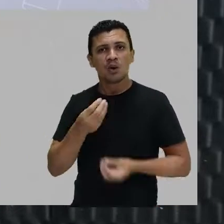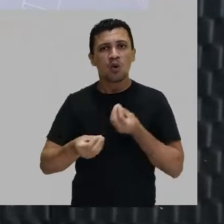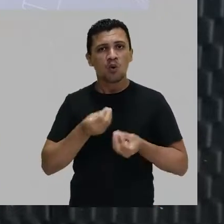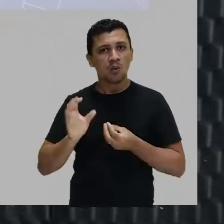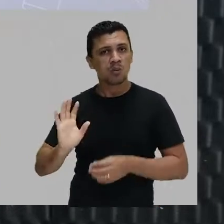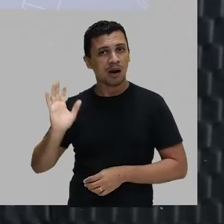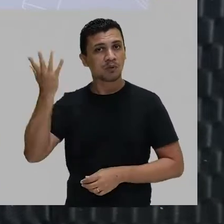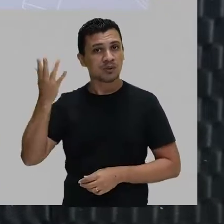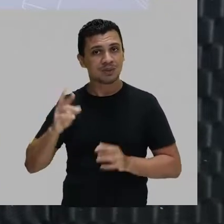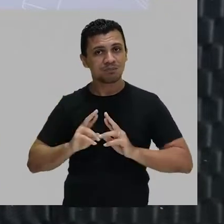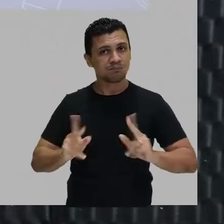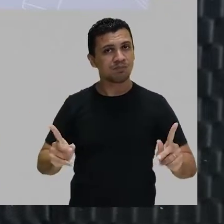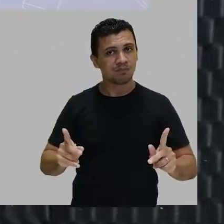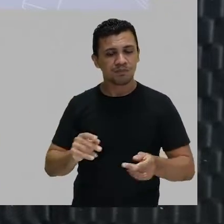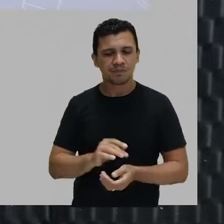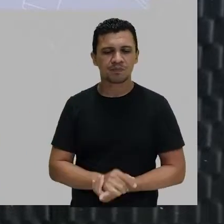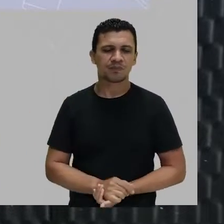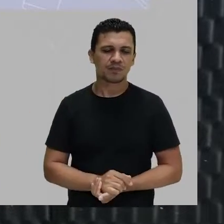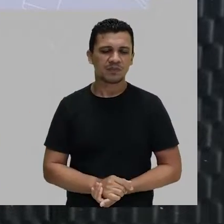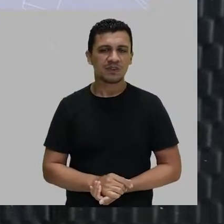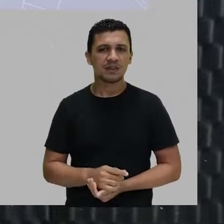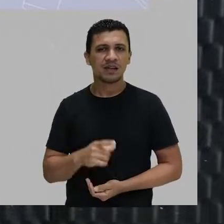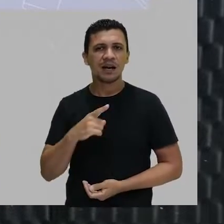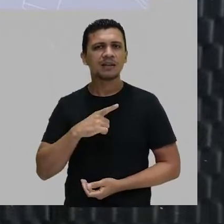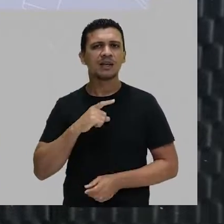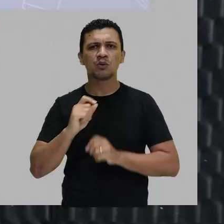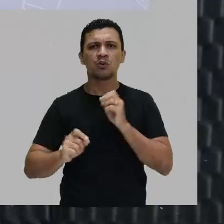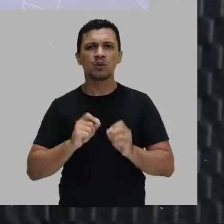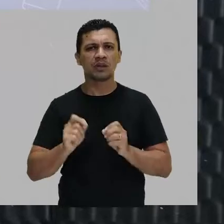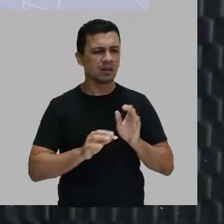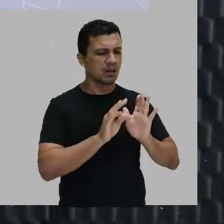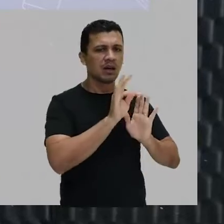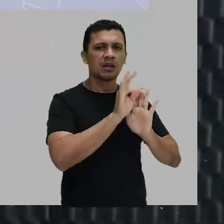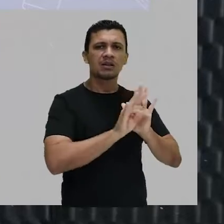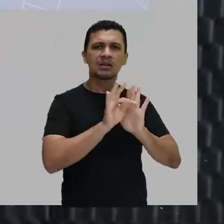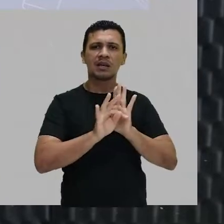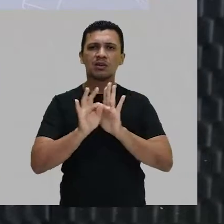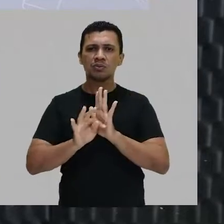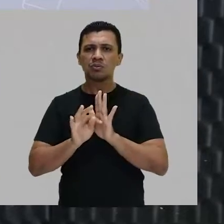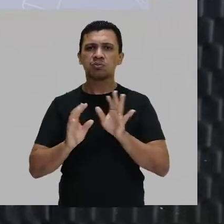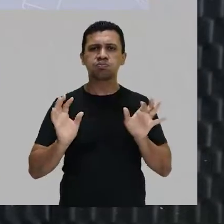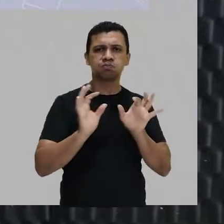situação. Aí a gente trabalha com intertextualidade e hibridismo de formas.